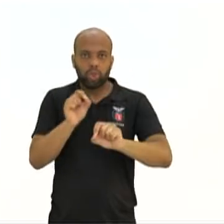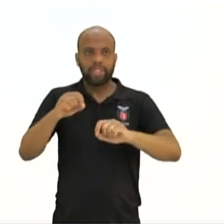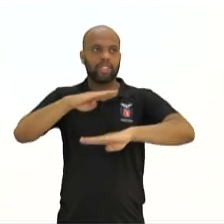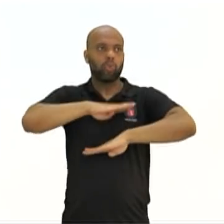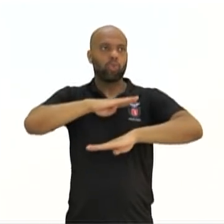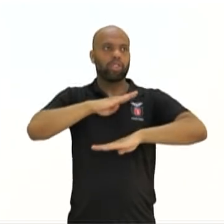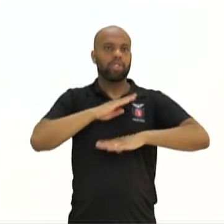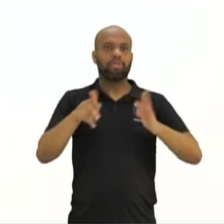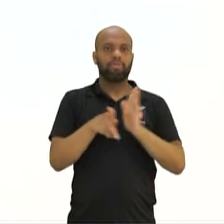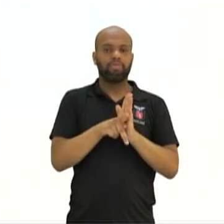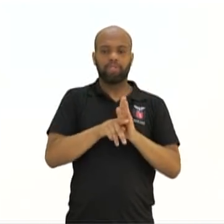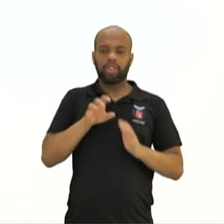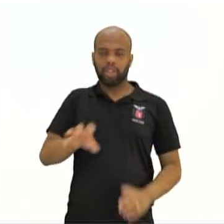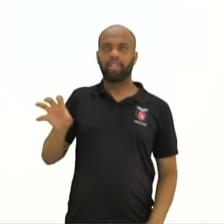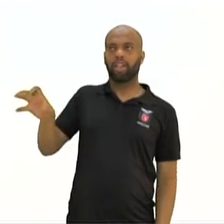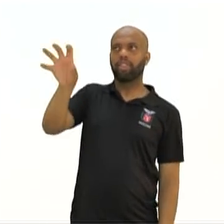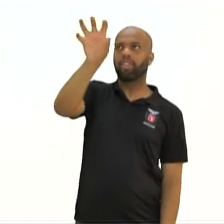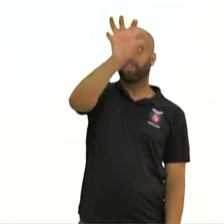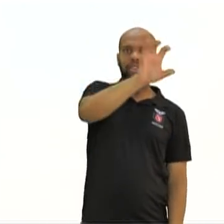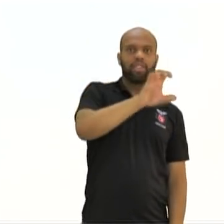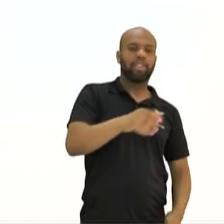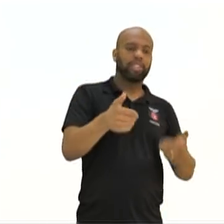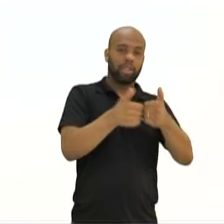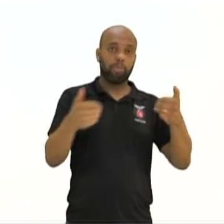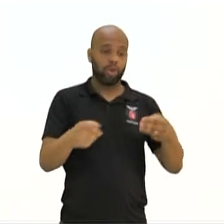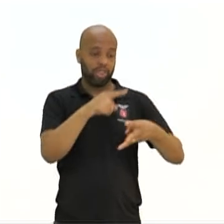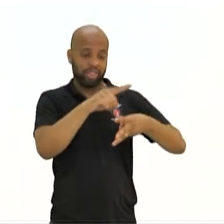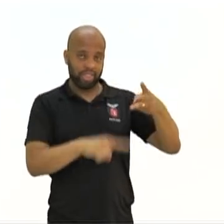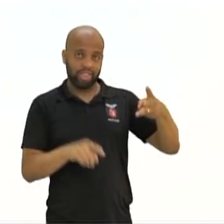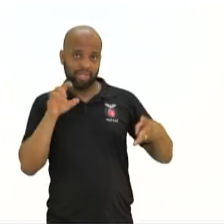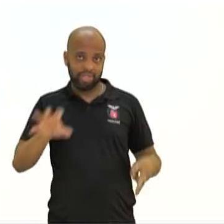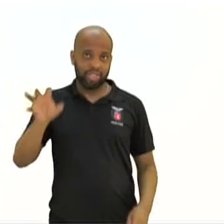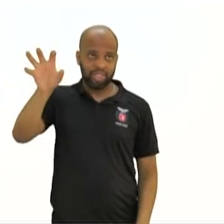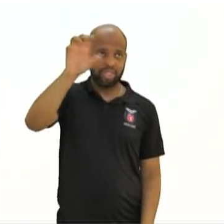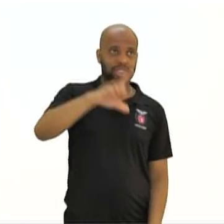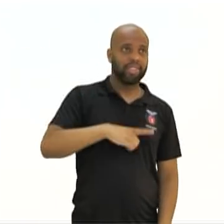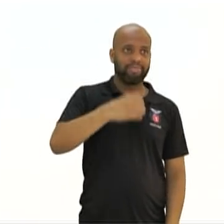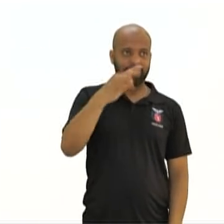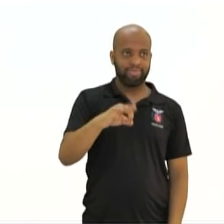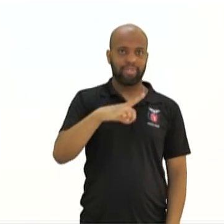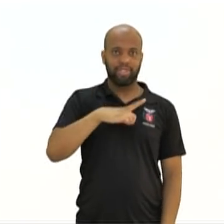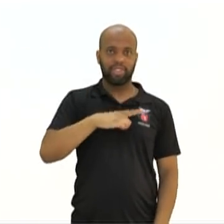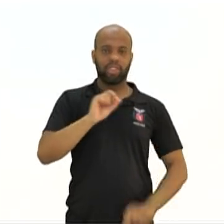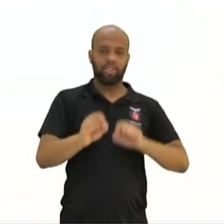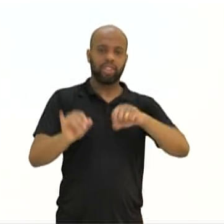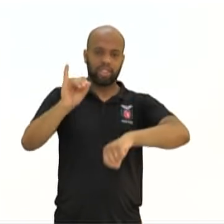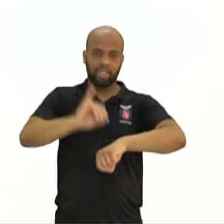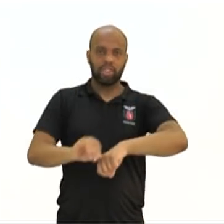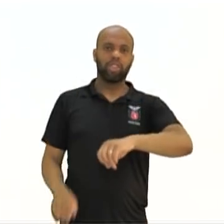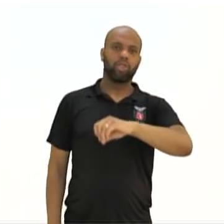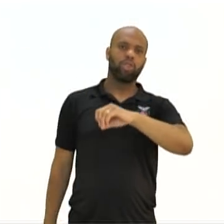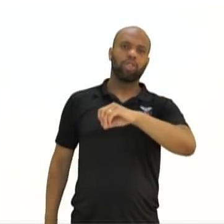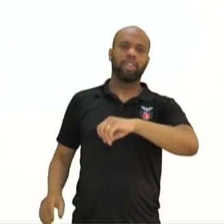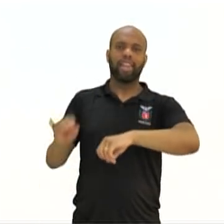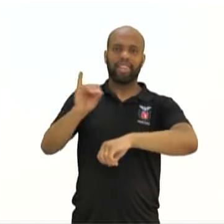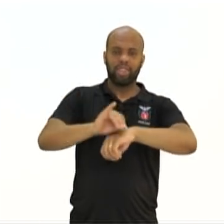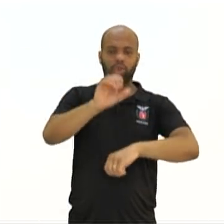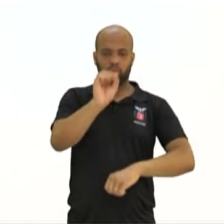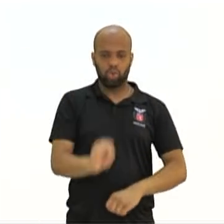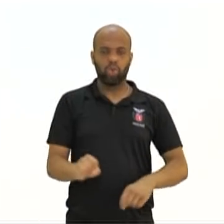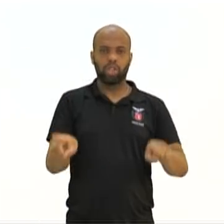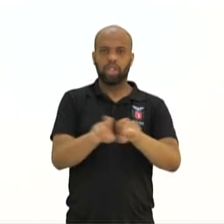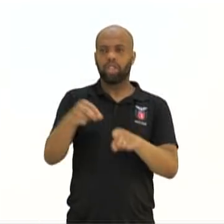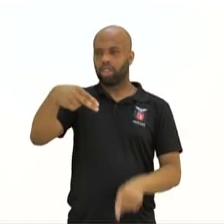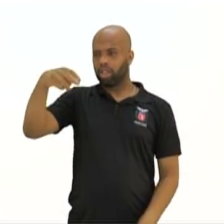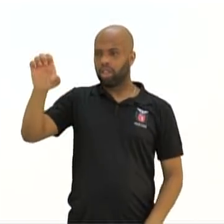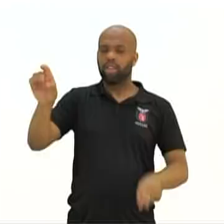situação da regionalização em 3 regiões. Veja que dá certinho, ó, região centro-sul, região nordeste